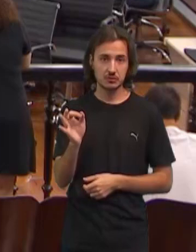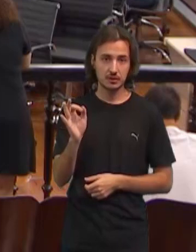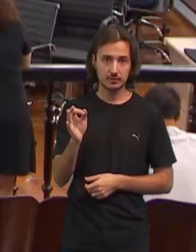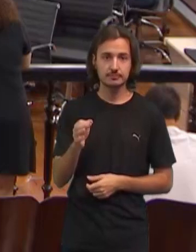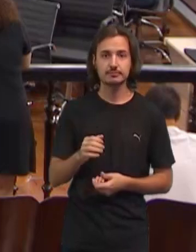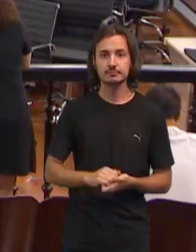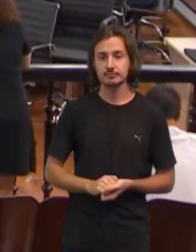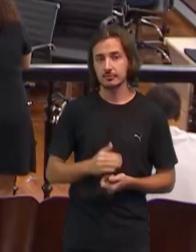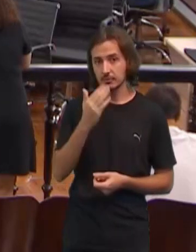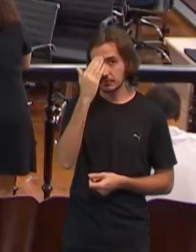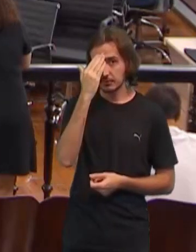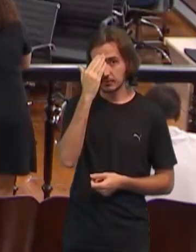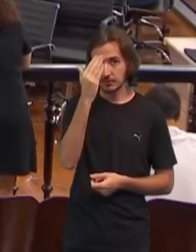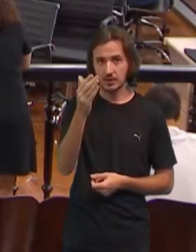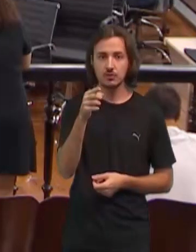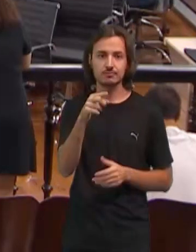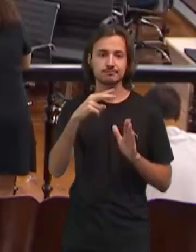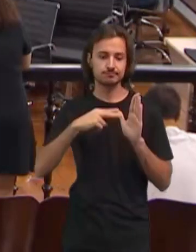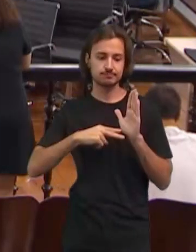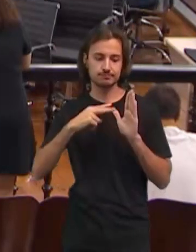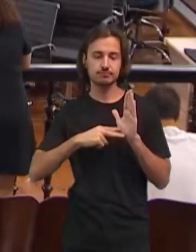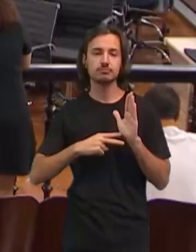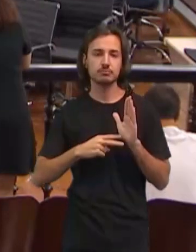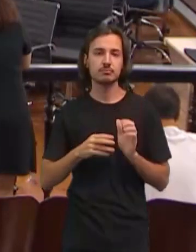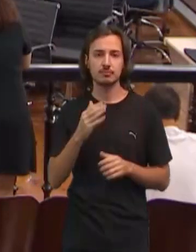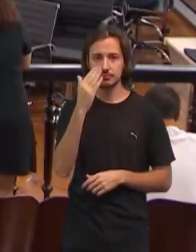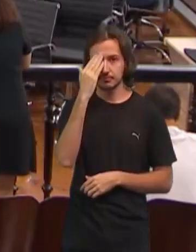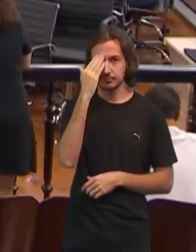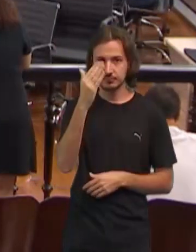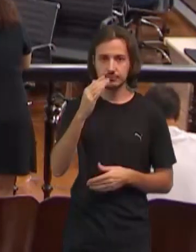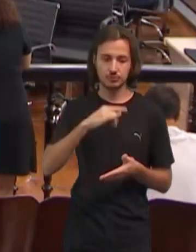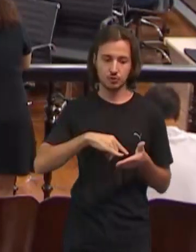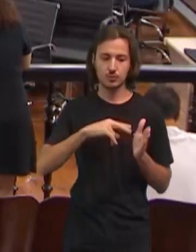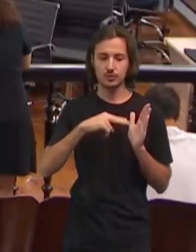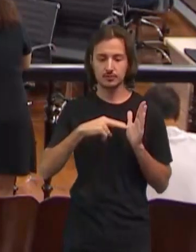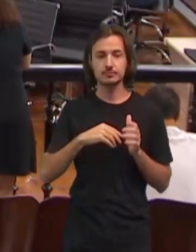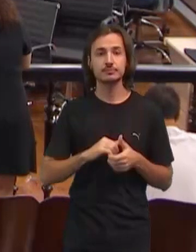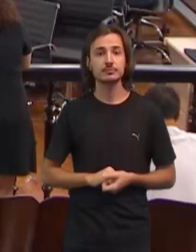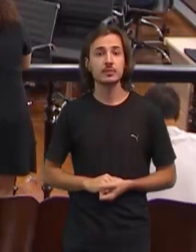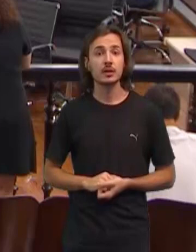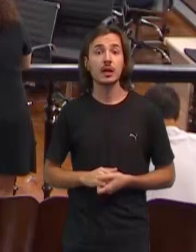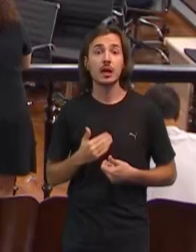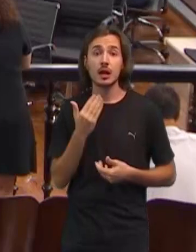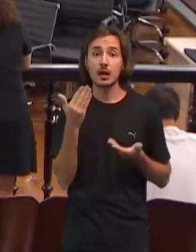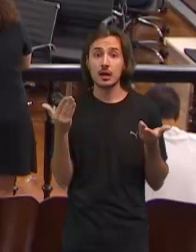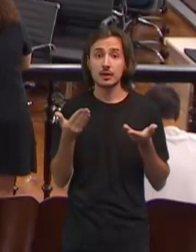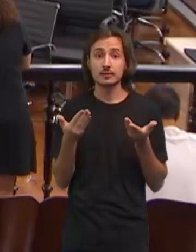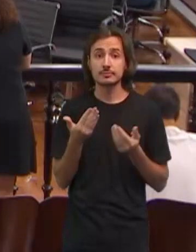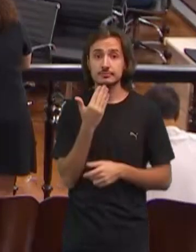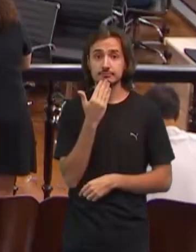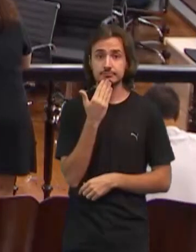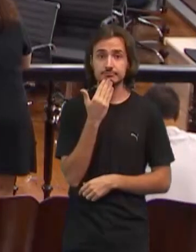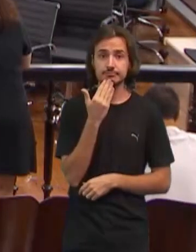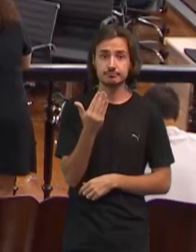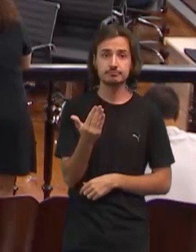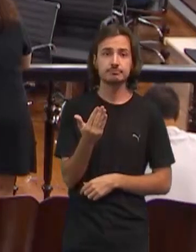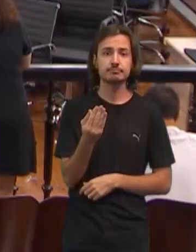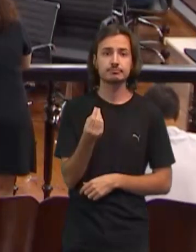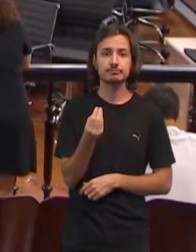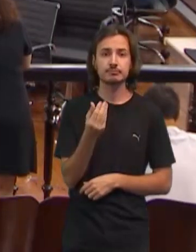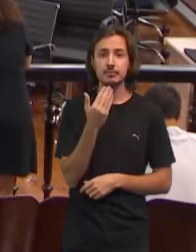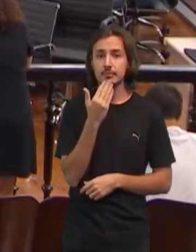secretário, agradecemos aí pela leitura da correspondência. Vamos, então, agora solicitar que seja feita a leitura